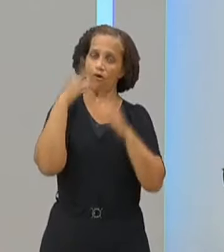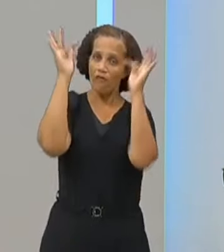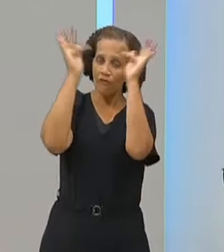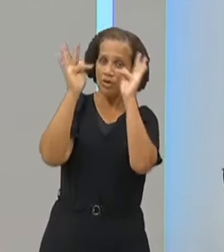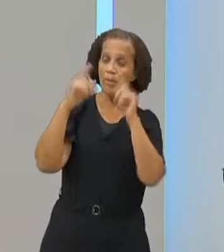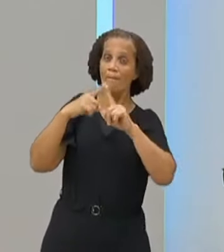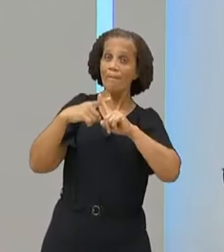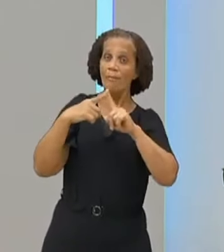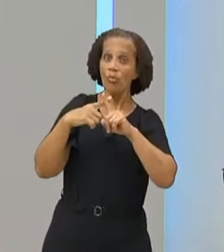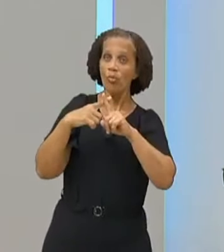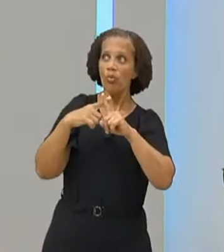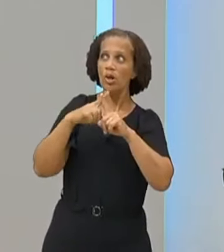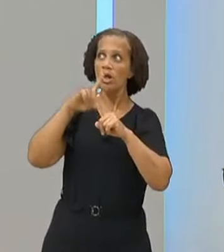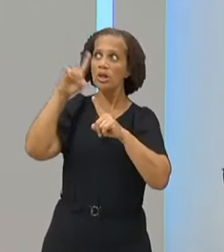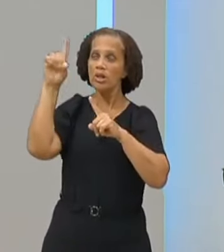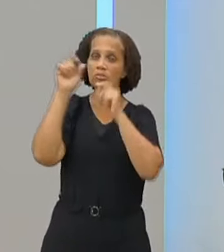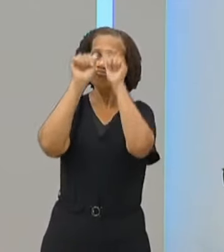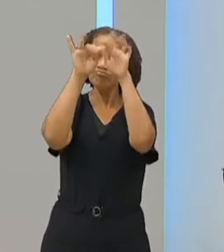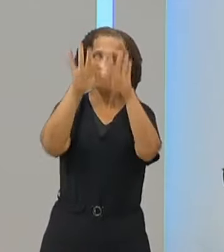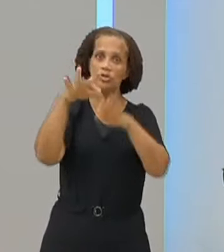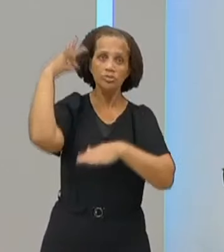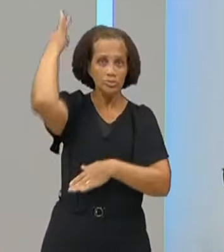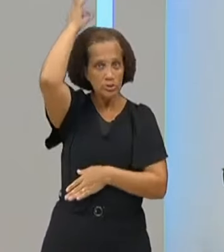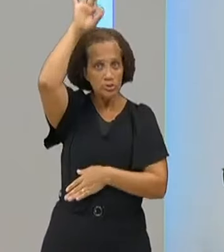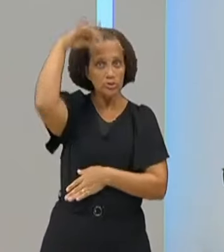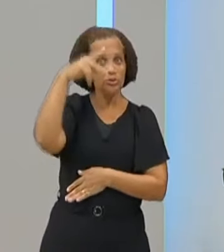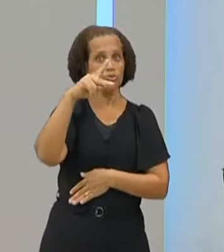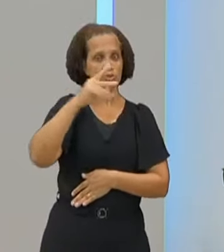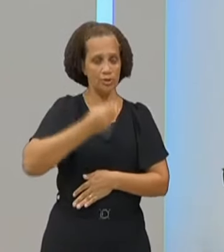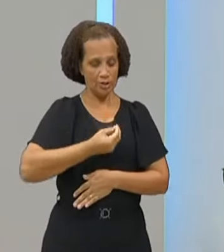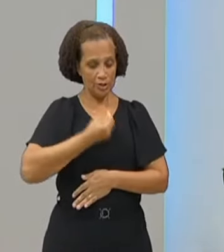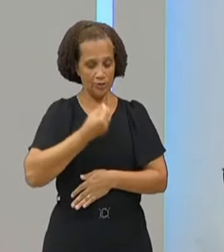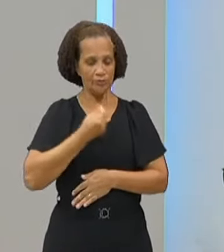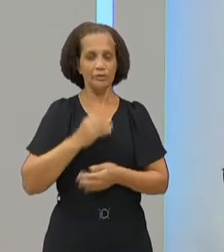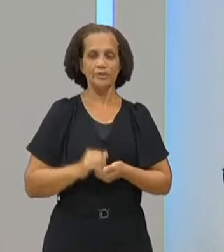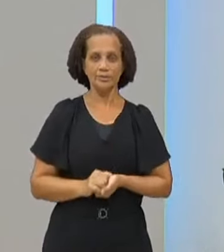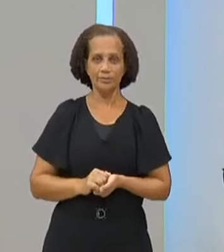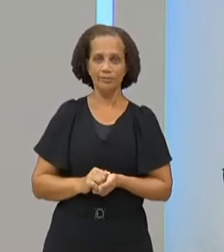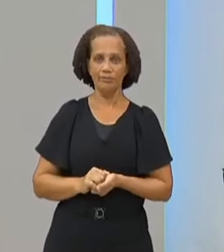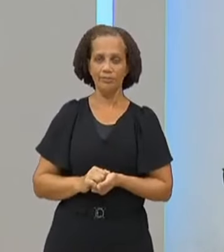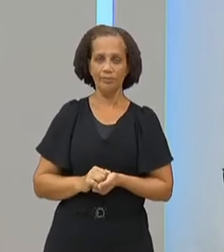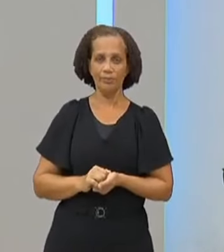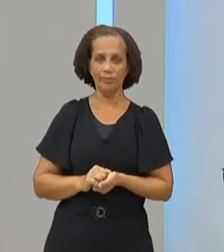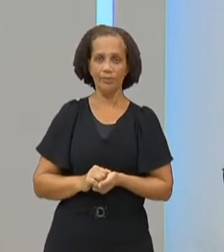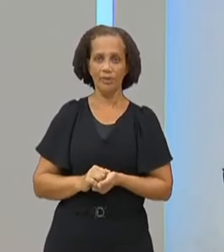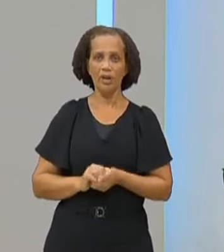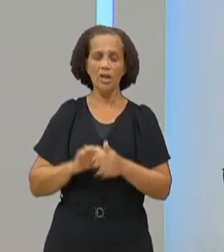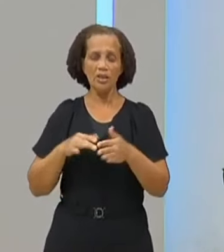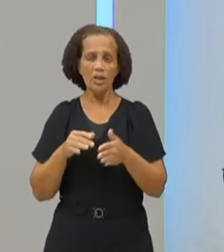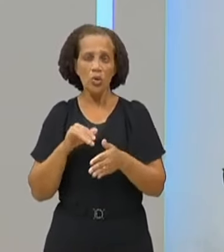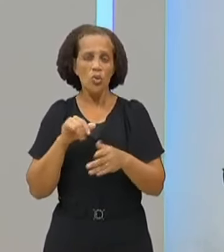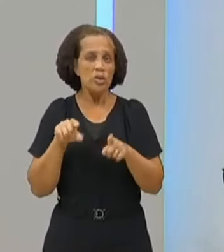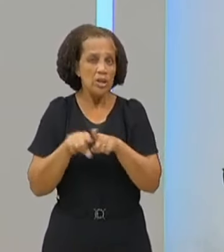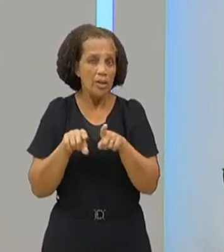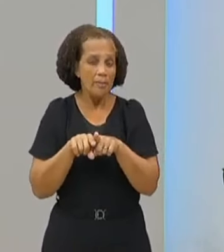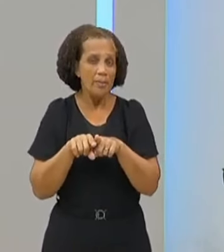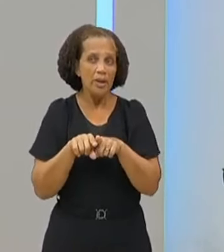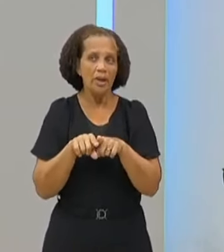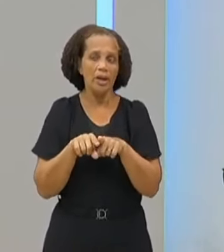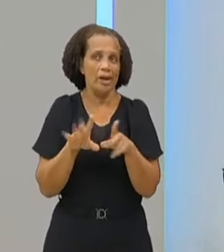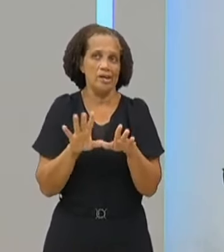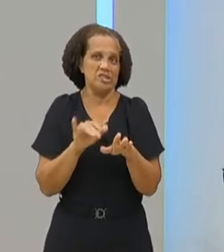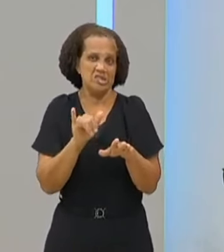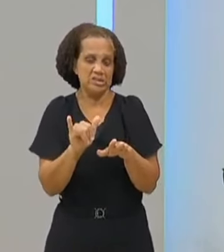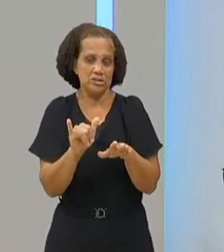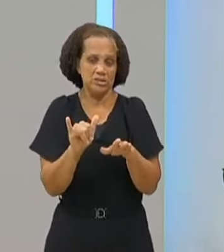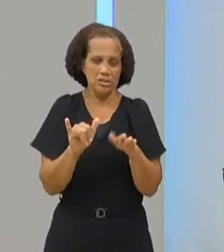repousa o Espírito da glória de Deus. Que nenhum de vós padeça como homicida, ou ladrão,